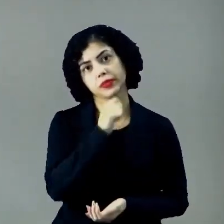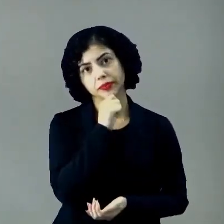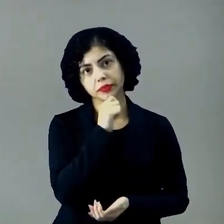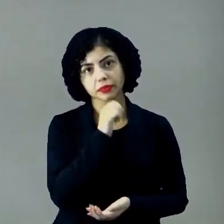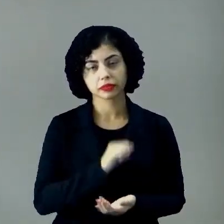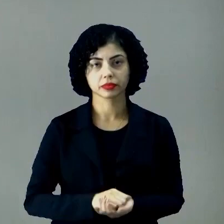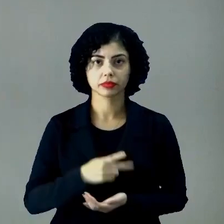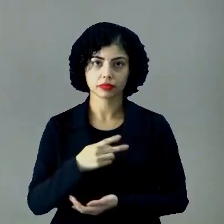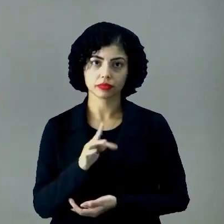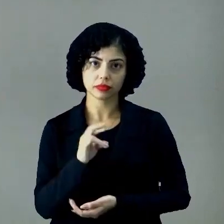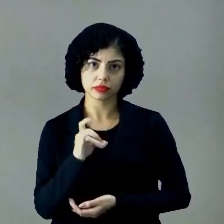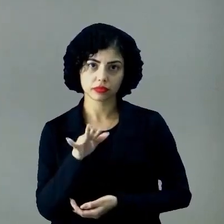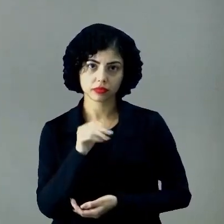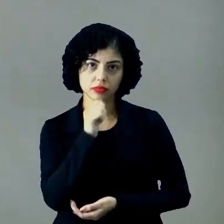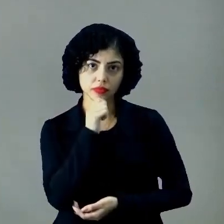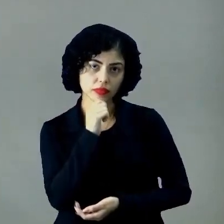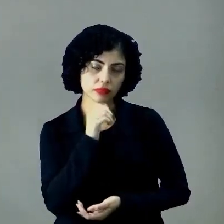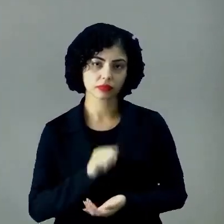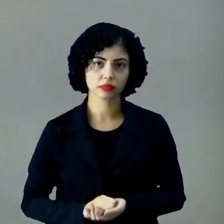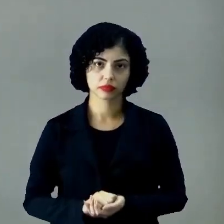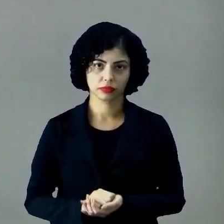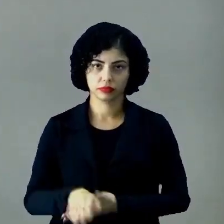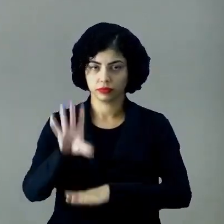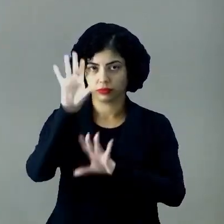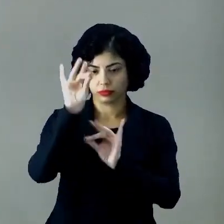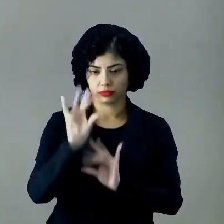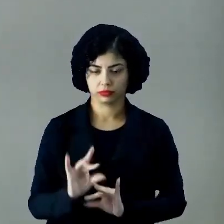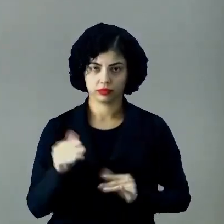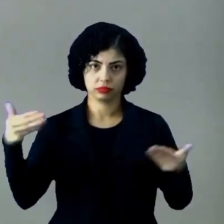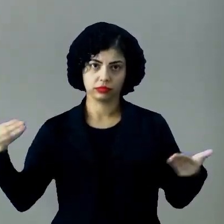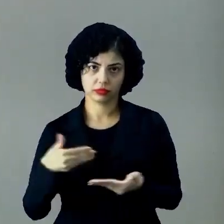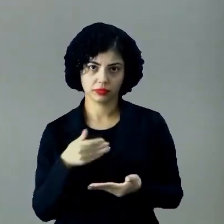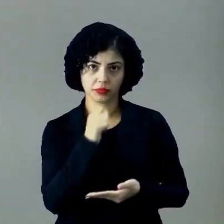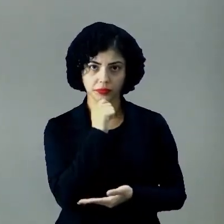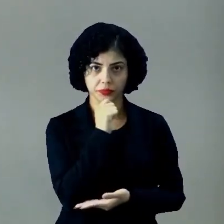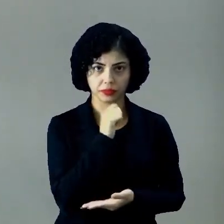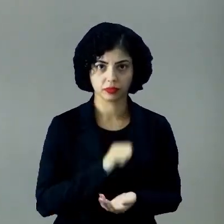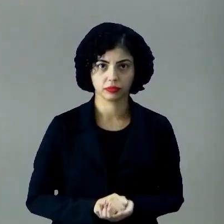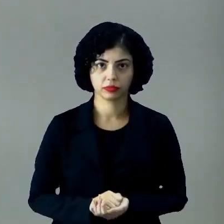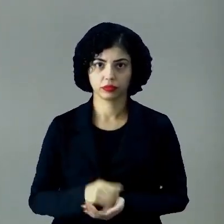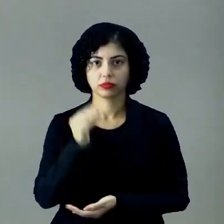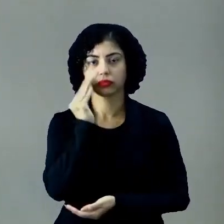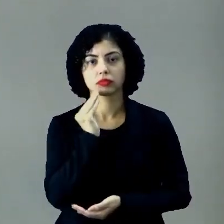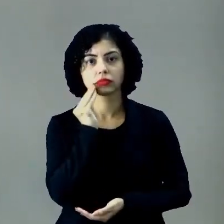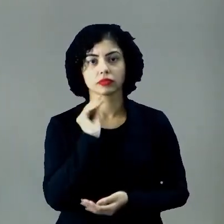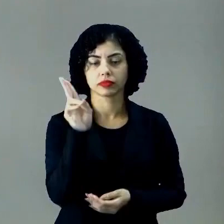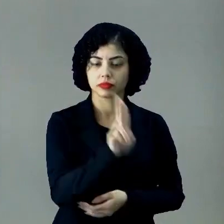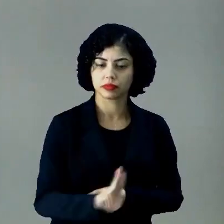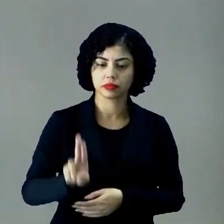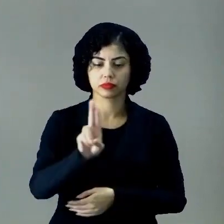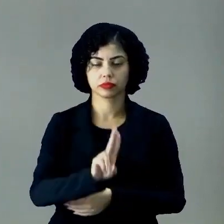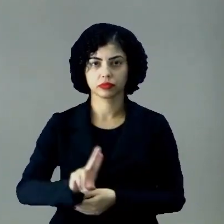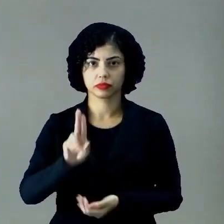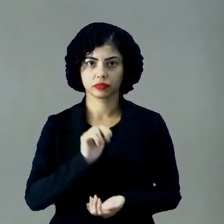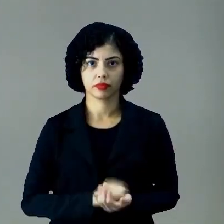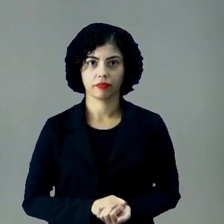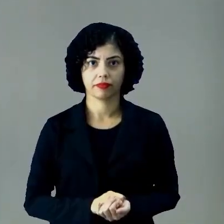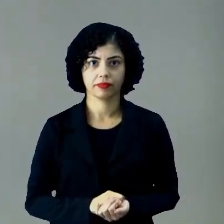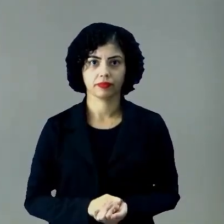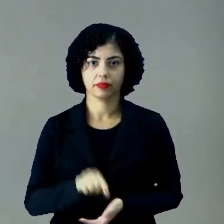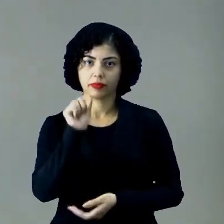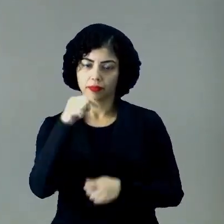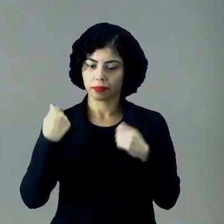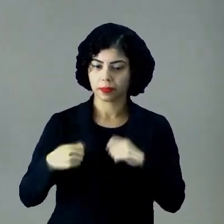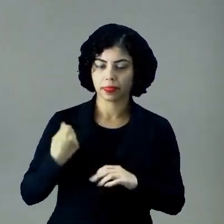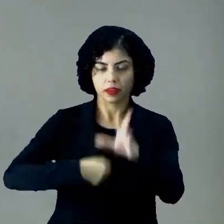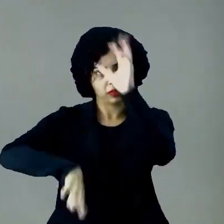ser no núcleo do predicado Vamos destrinchar né um pouco disso agora entendeu o uso né E aí